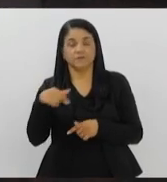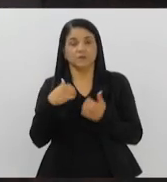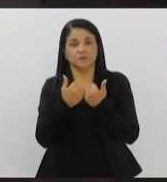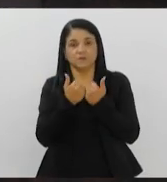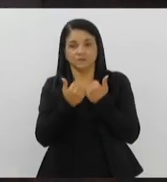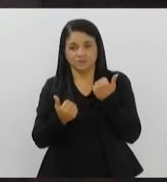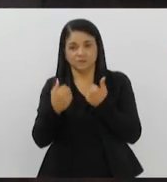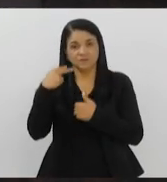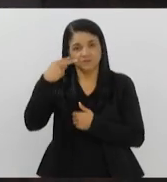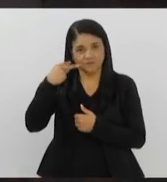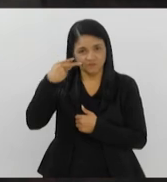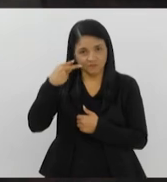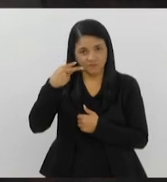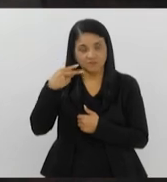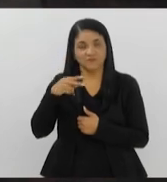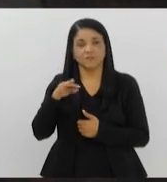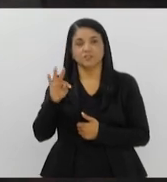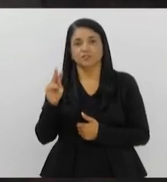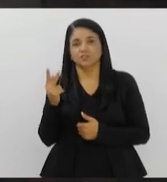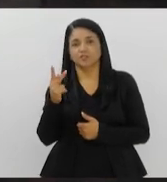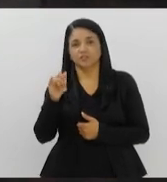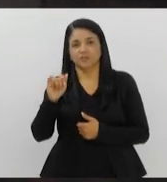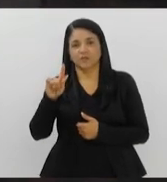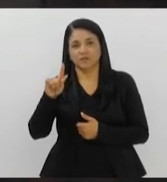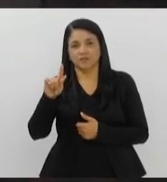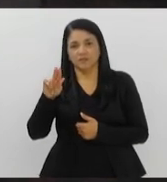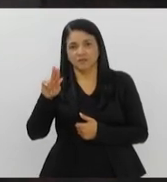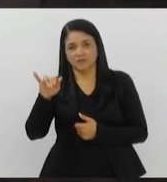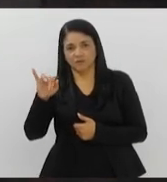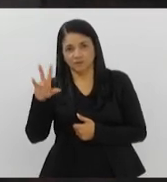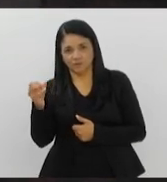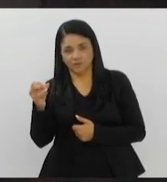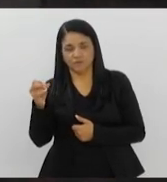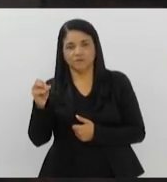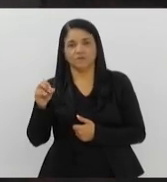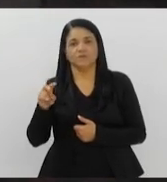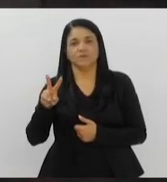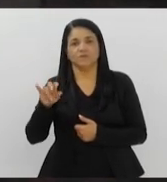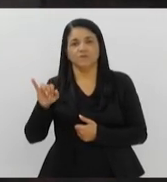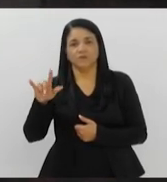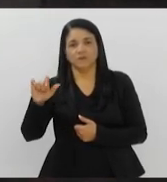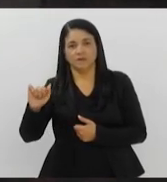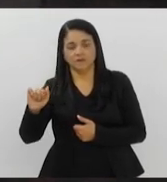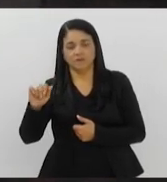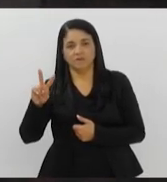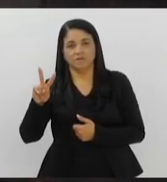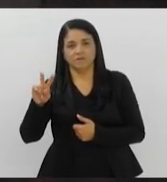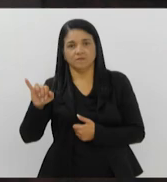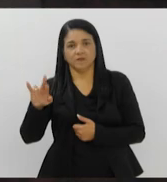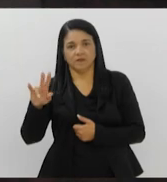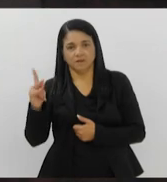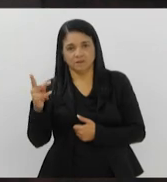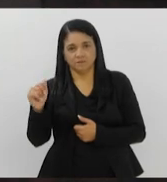vereador Tiaguinho da Venda Velha deixa eu ver aqui